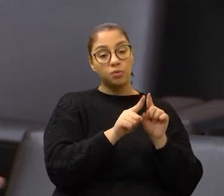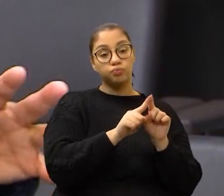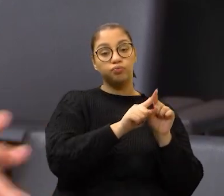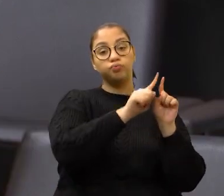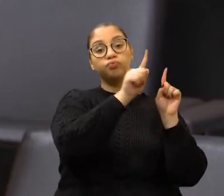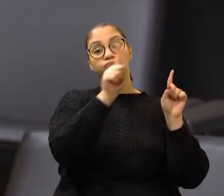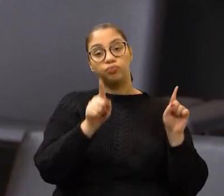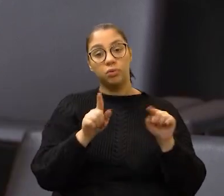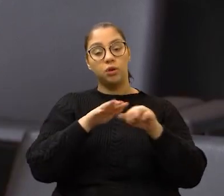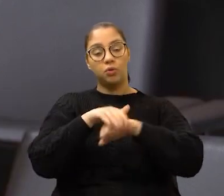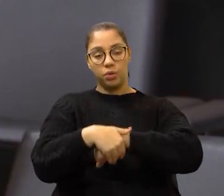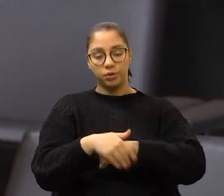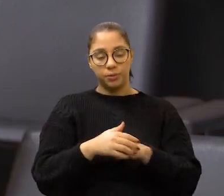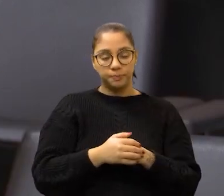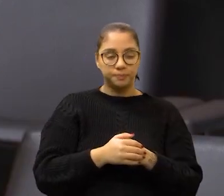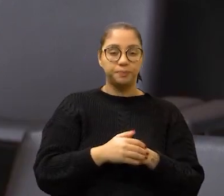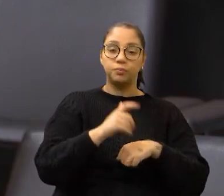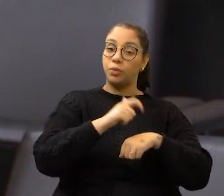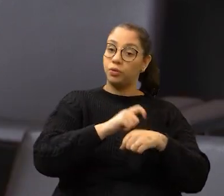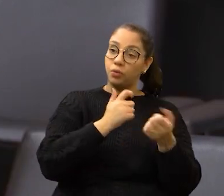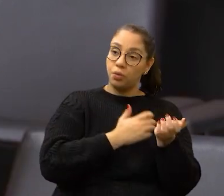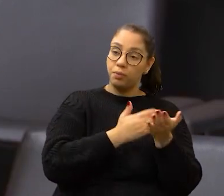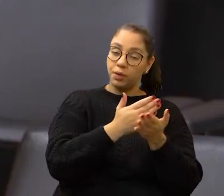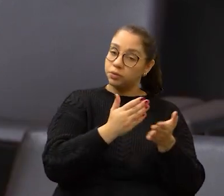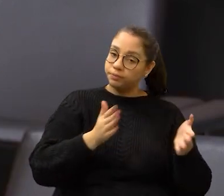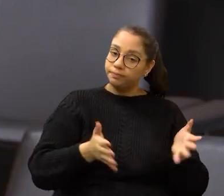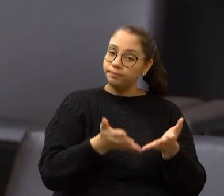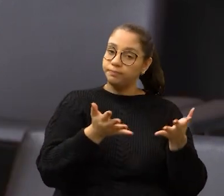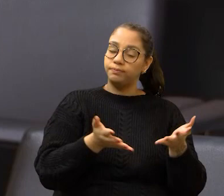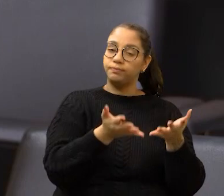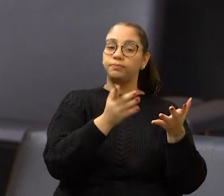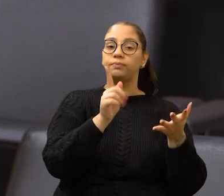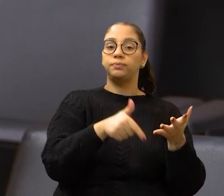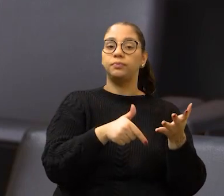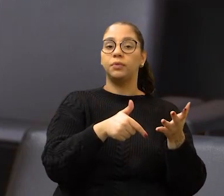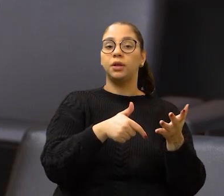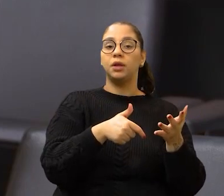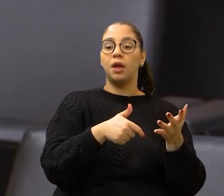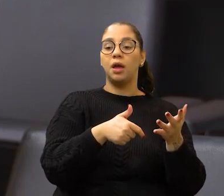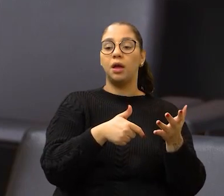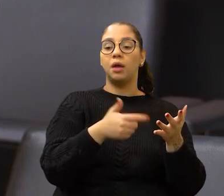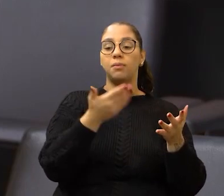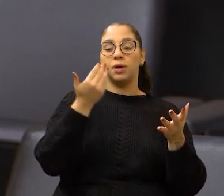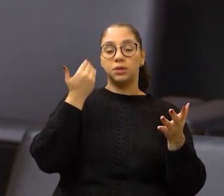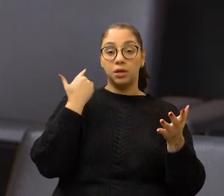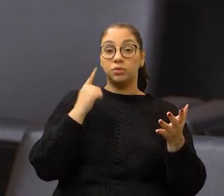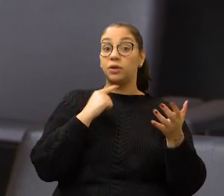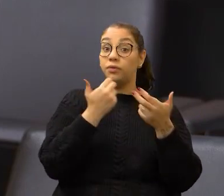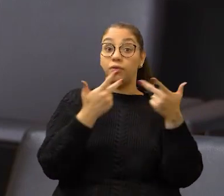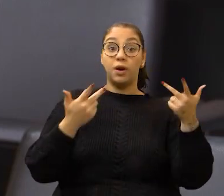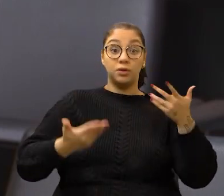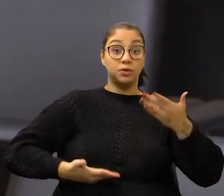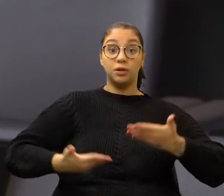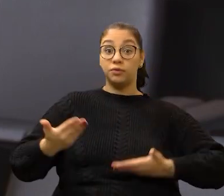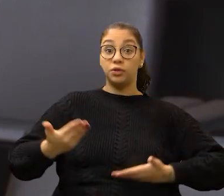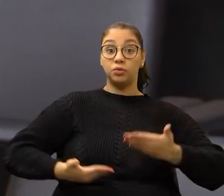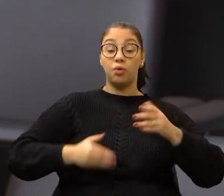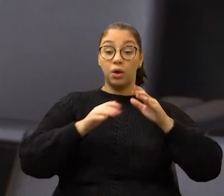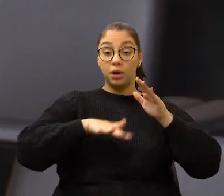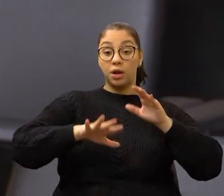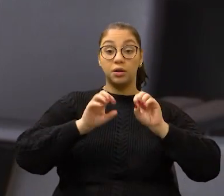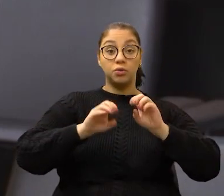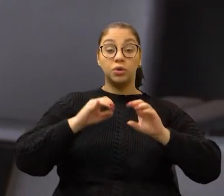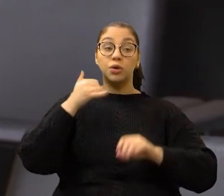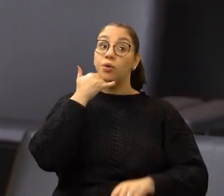estenda. E, inclusive, quando nós começamos a fomentar essa questão da vez passada, muitos servidores da educação